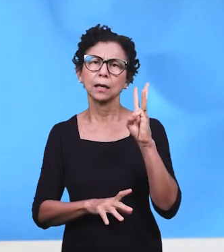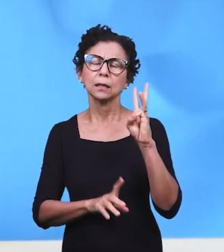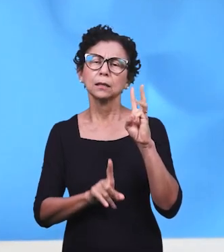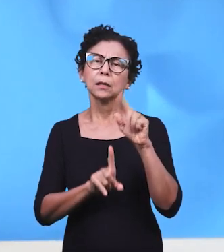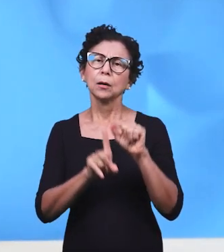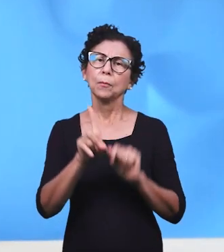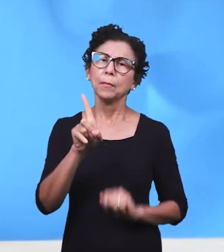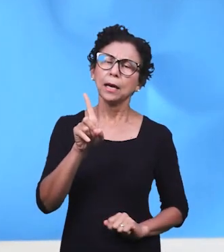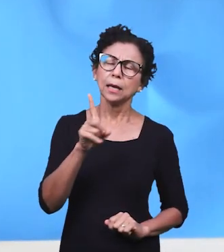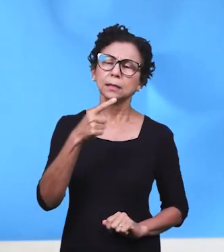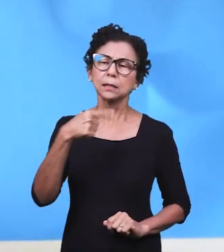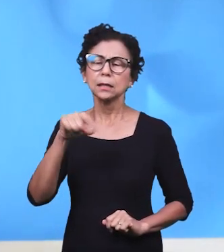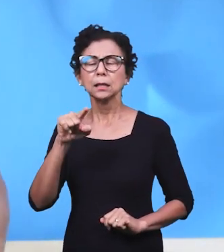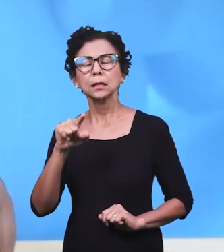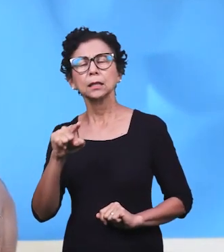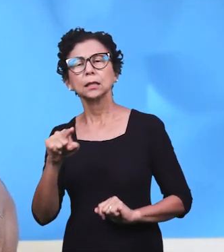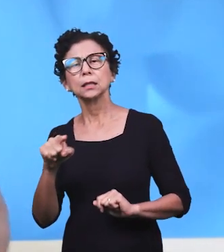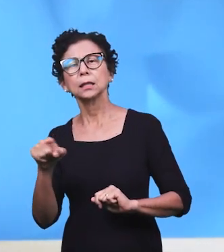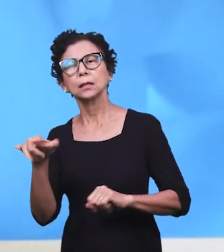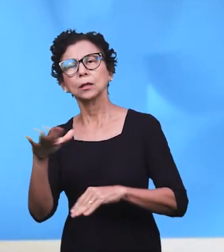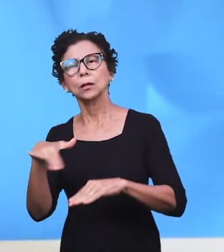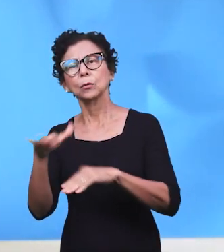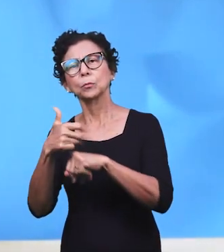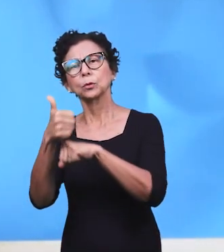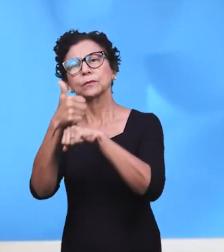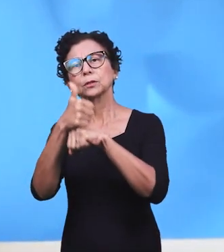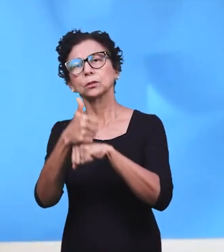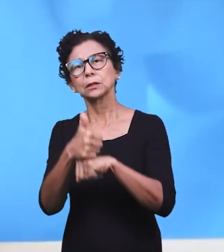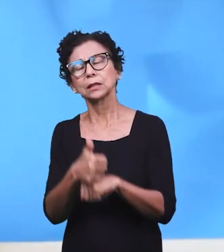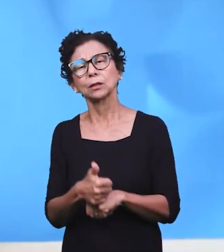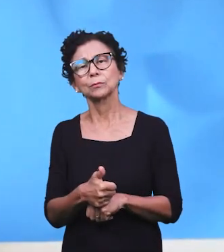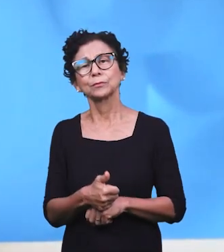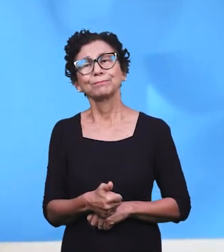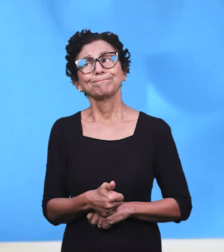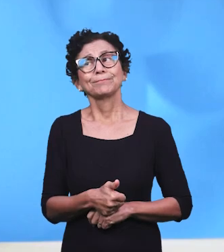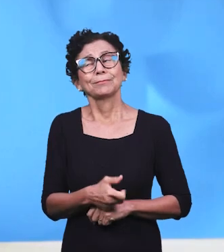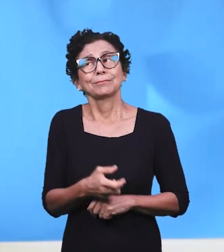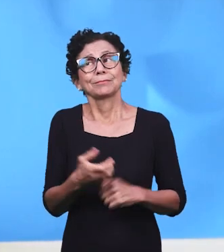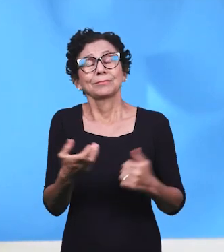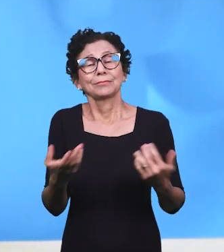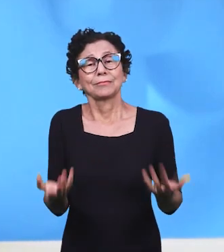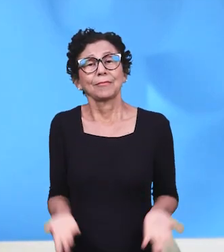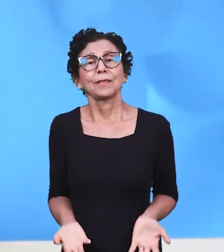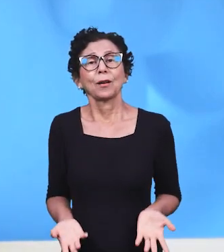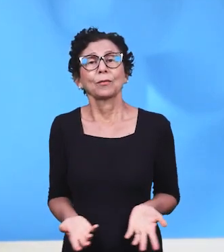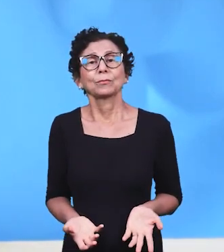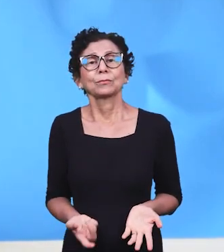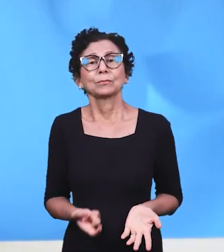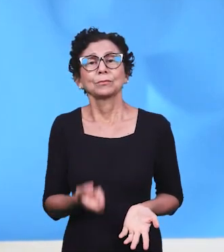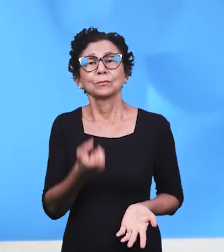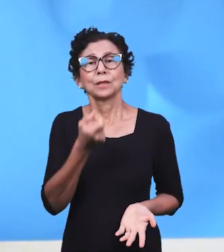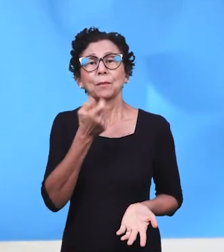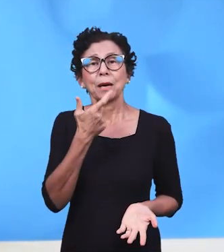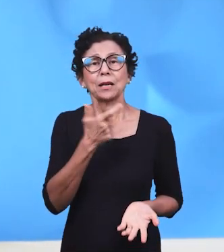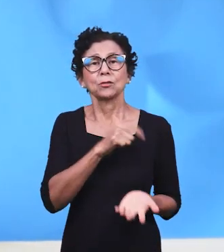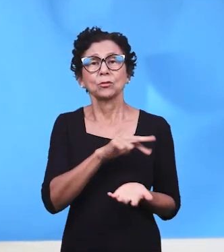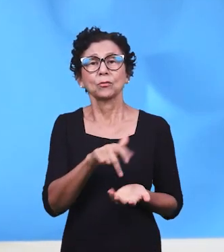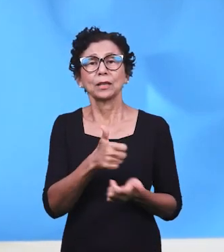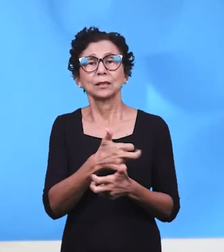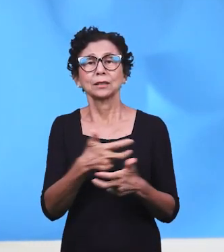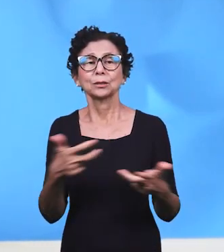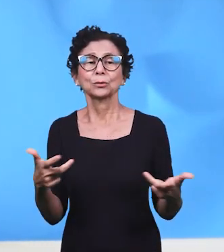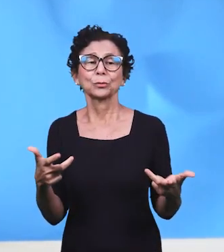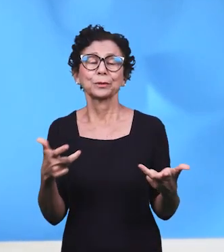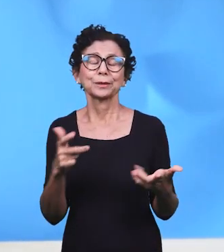que ao invés de 6, o protocolo é diferenciado. Se eu não consigo salvar esses dentes por conta de todos esses outros fatores,